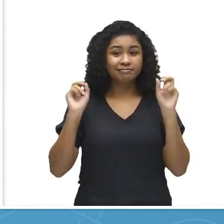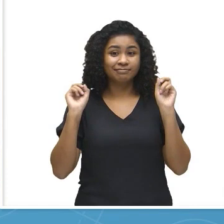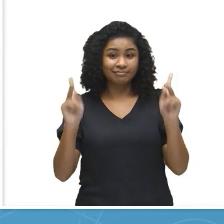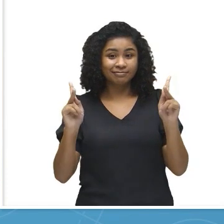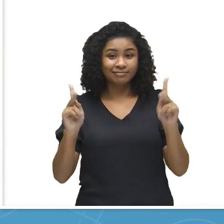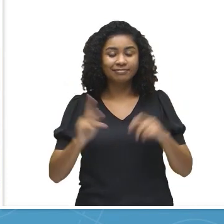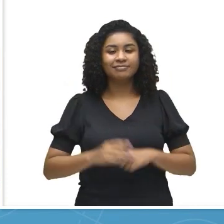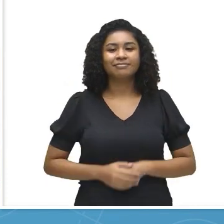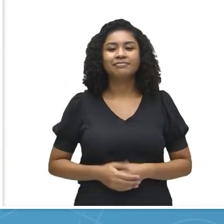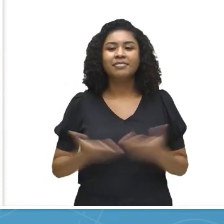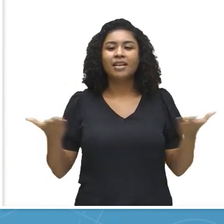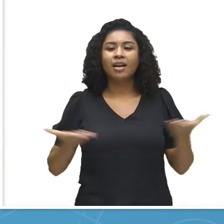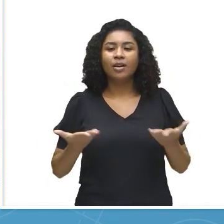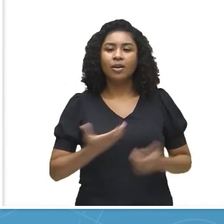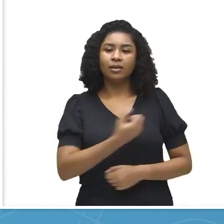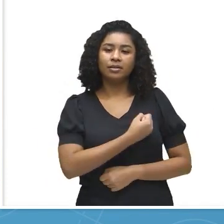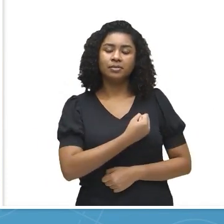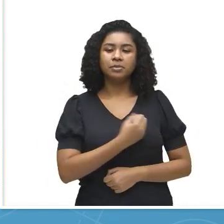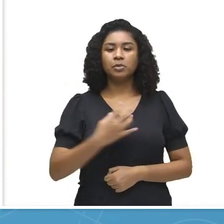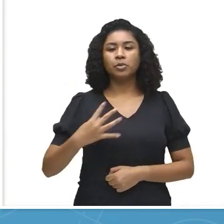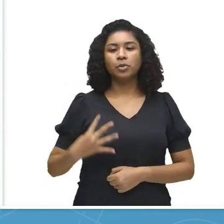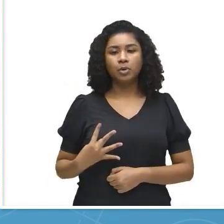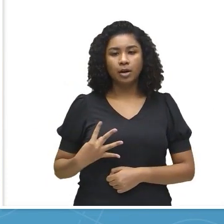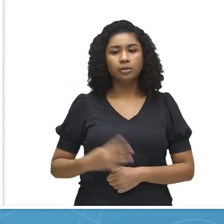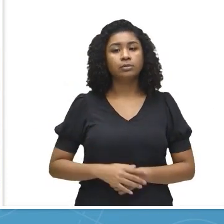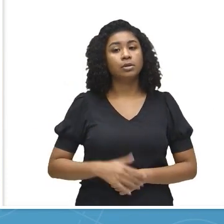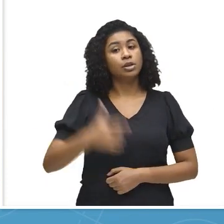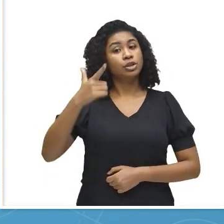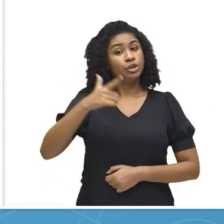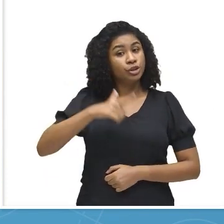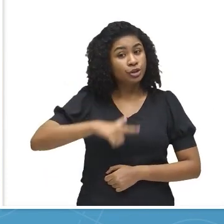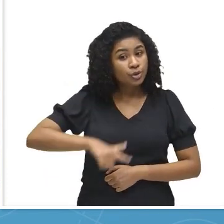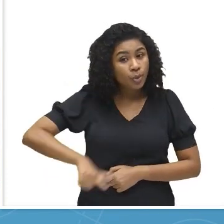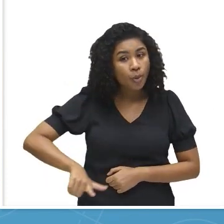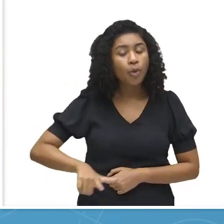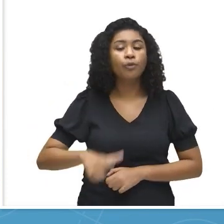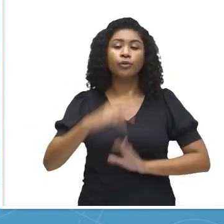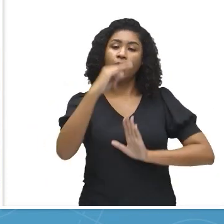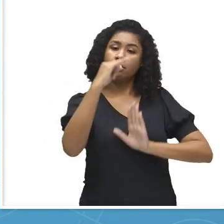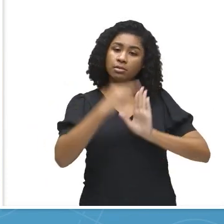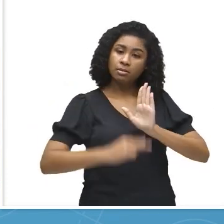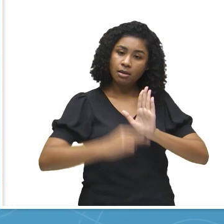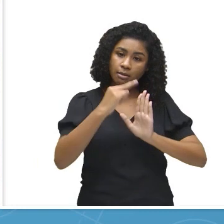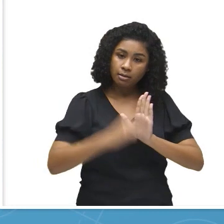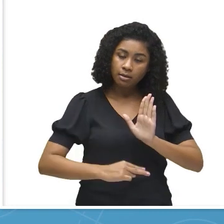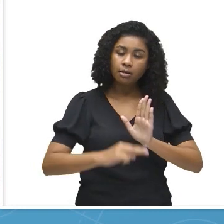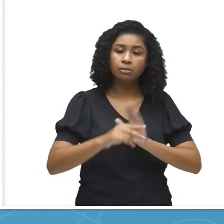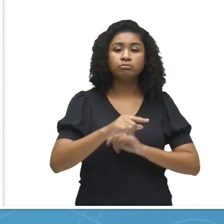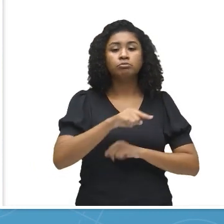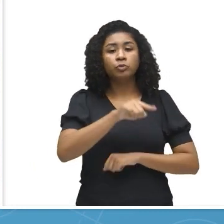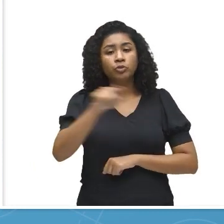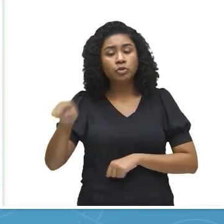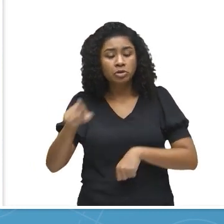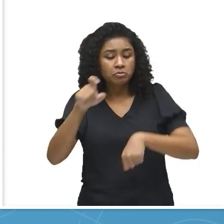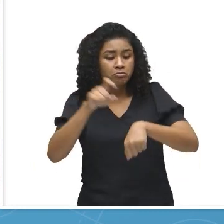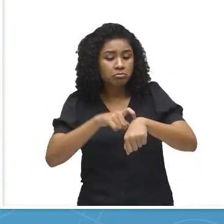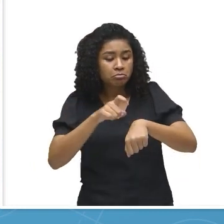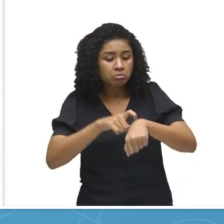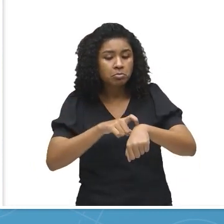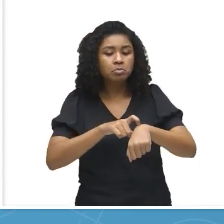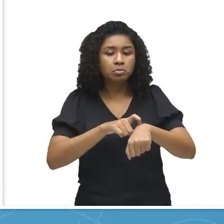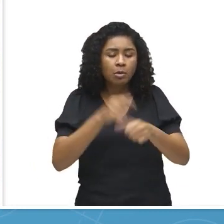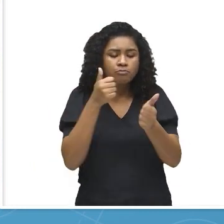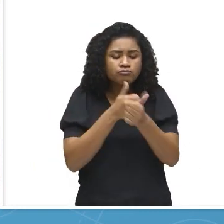lá para a quarta e última questão. Eu vou mais uma vez ler o enunciado, dar um tempinho para vocês. Vocês vão ter a opção